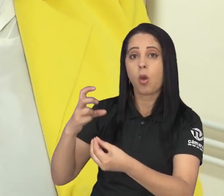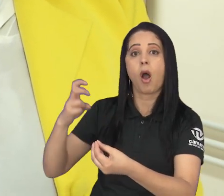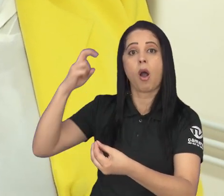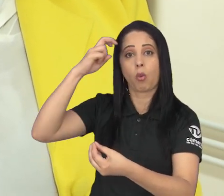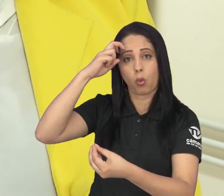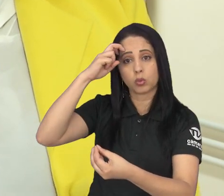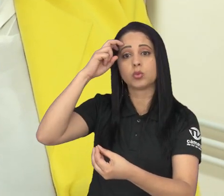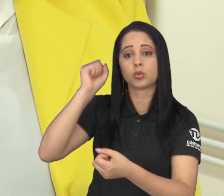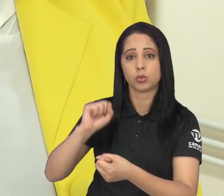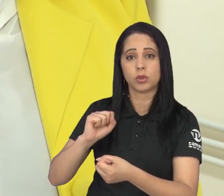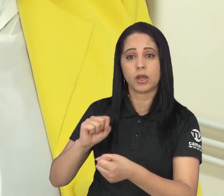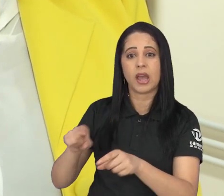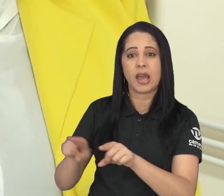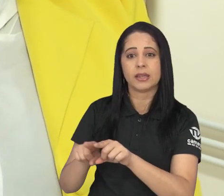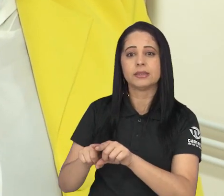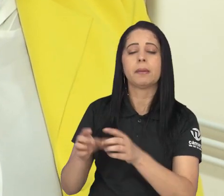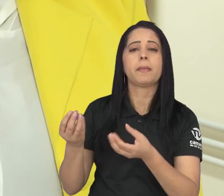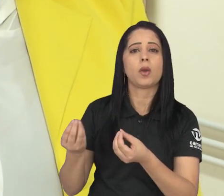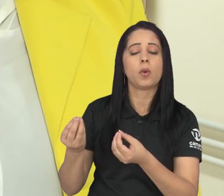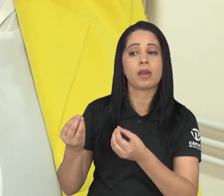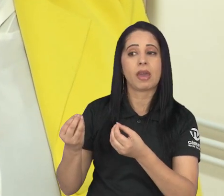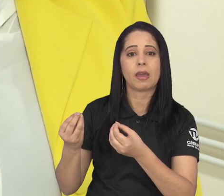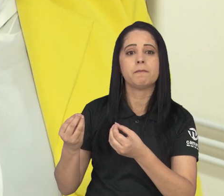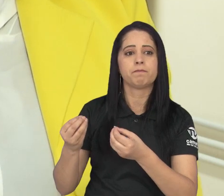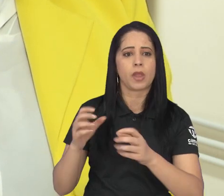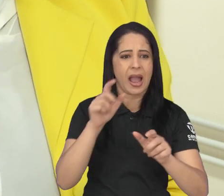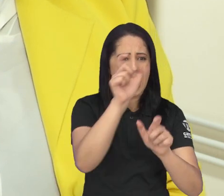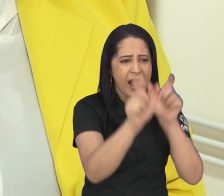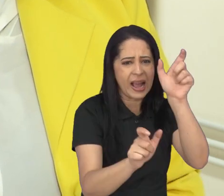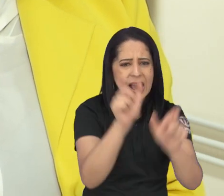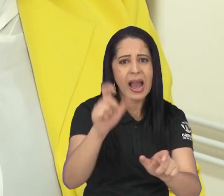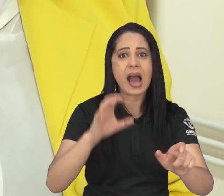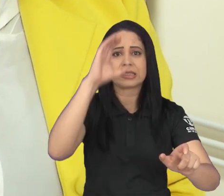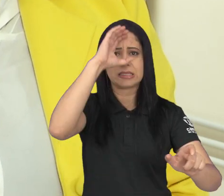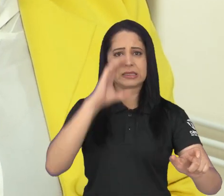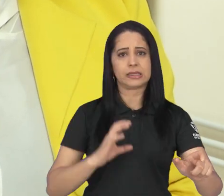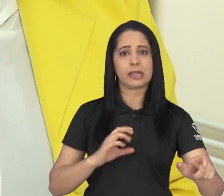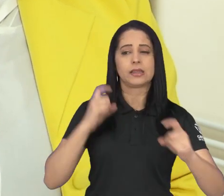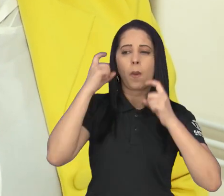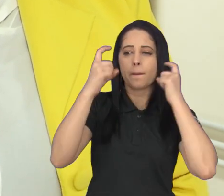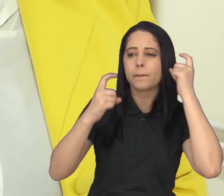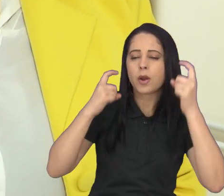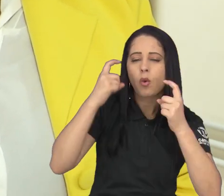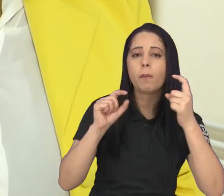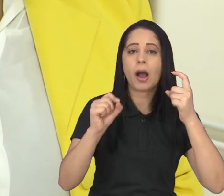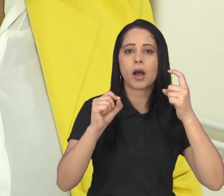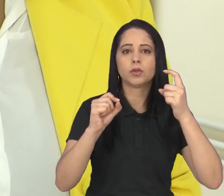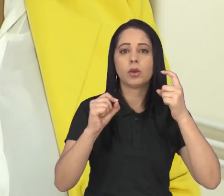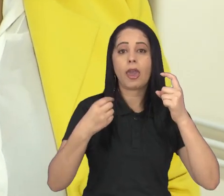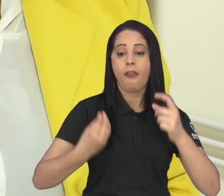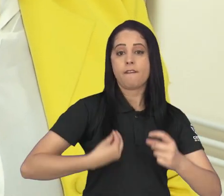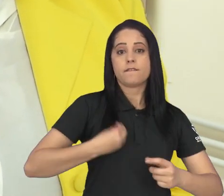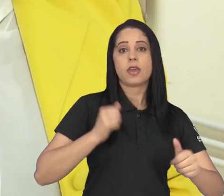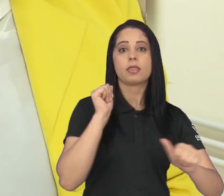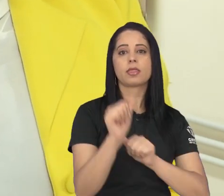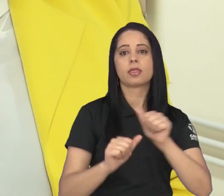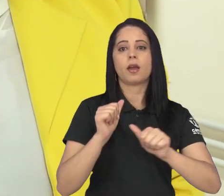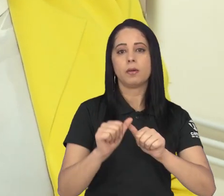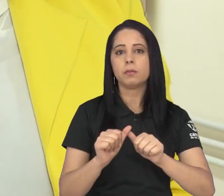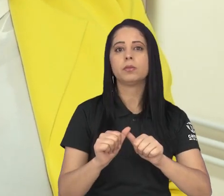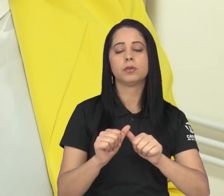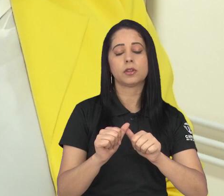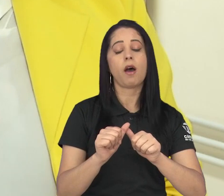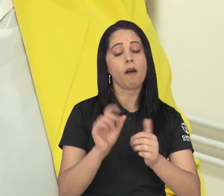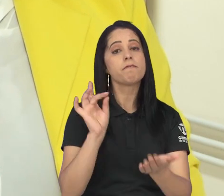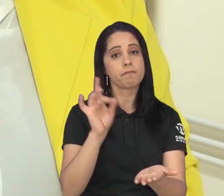e consequentemente de um desejo de uma preocupação de cada Cidadão em desenvolver um comportamento mais